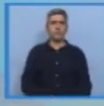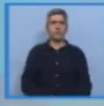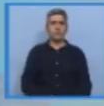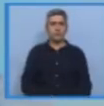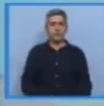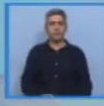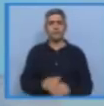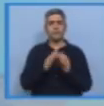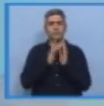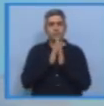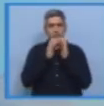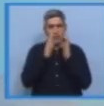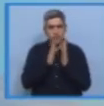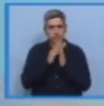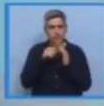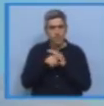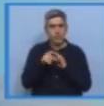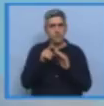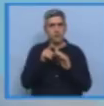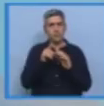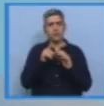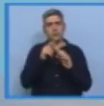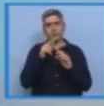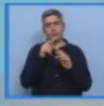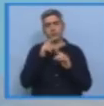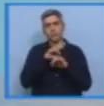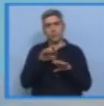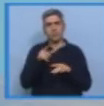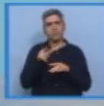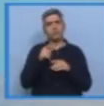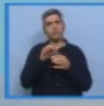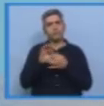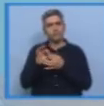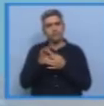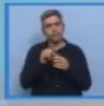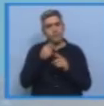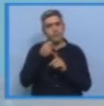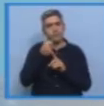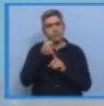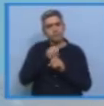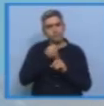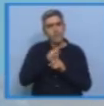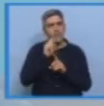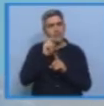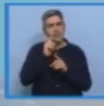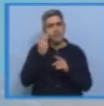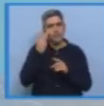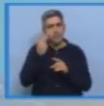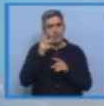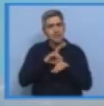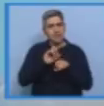as capelanias estão mobilizadas na defesa da vida e na